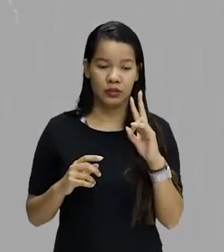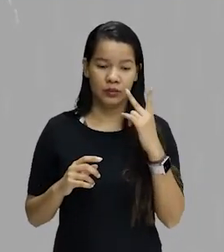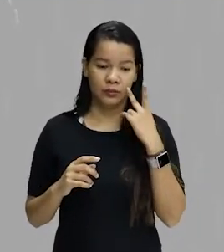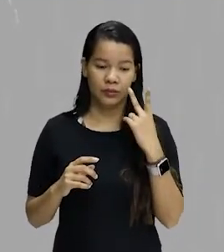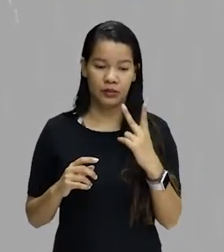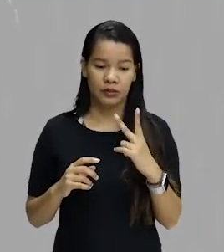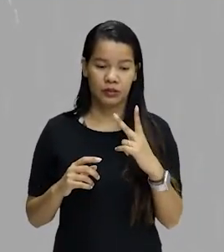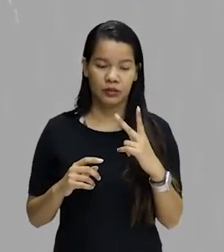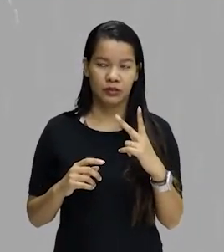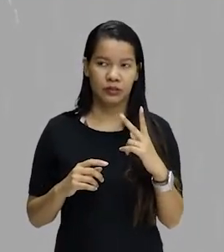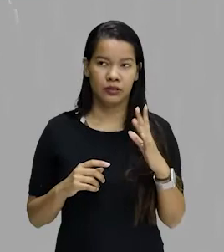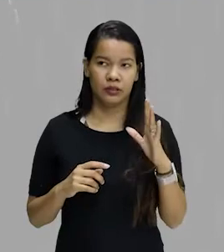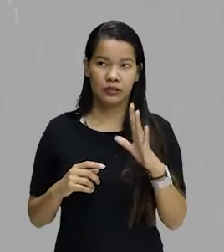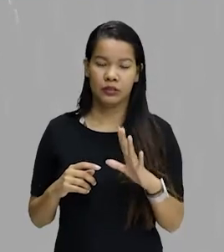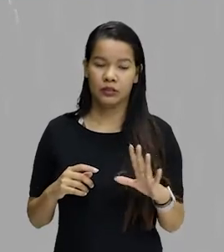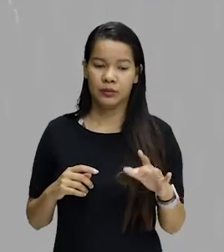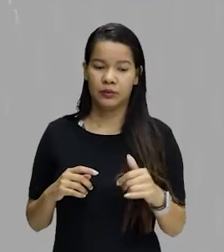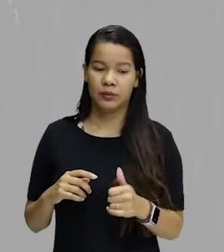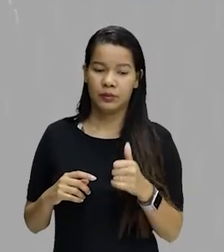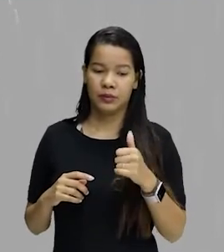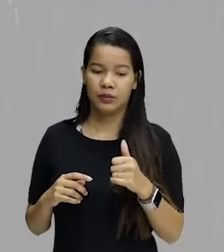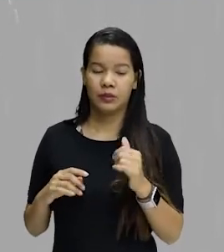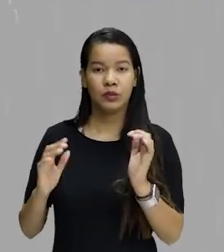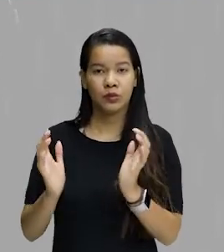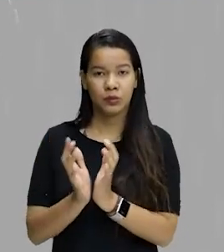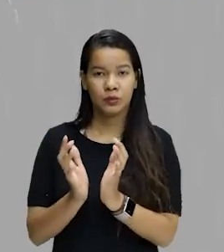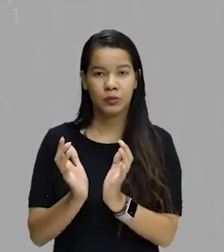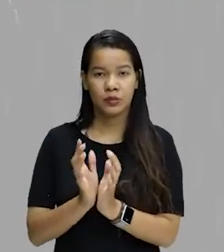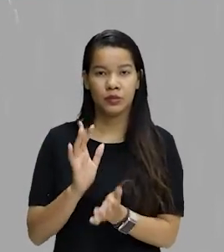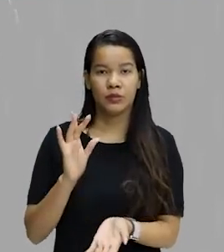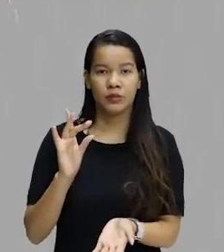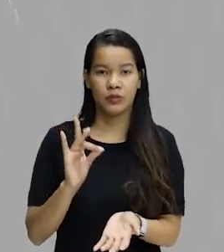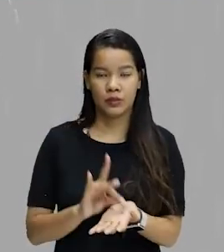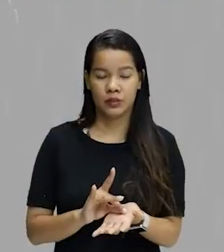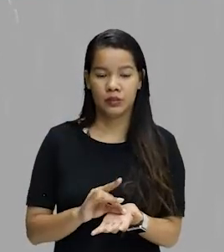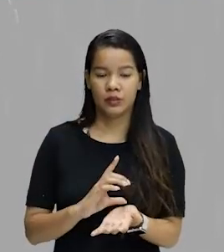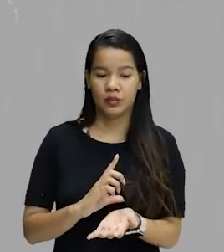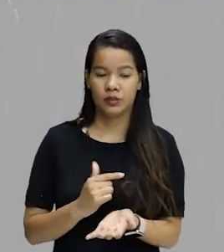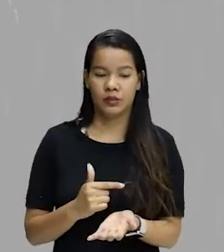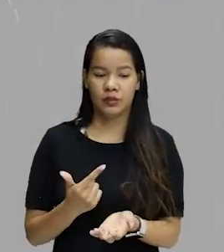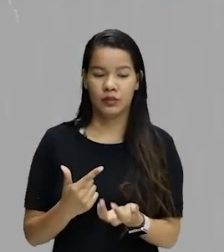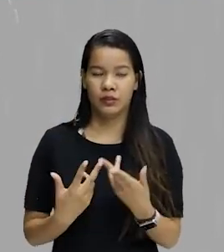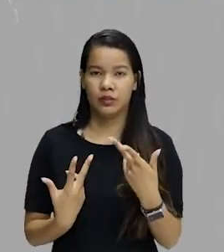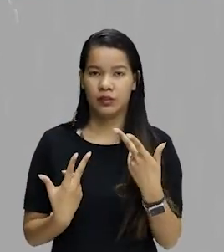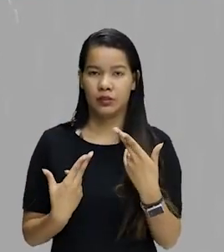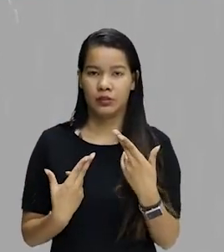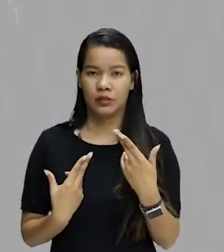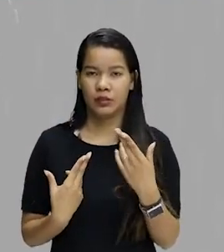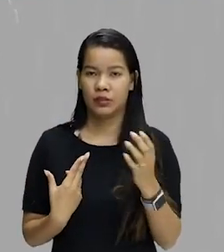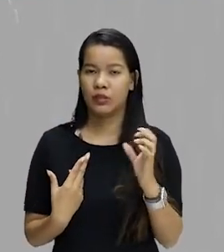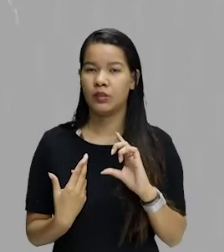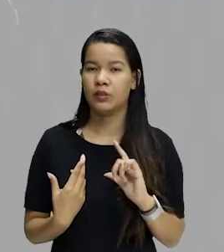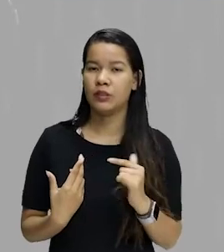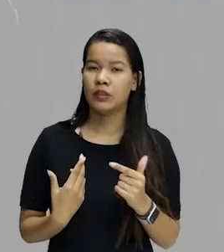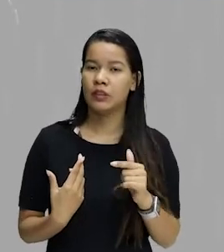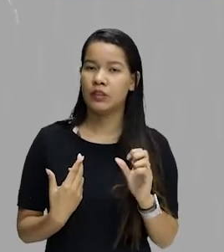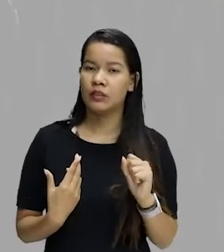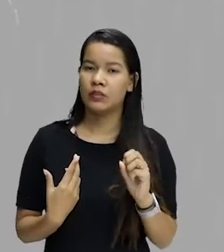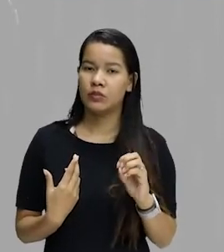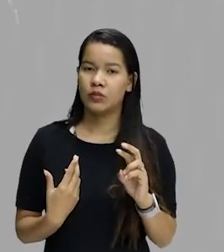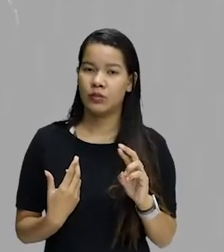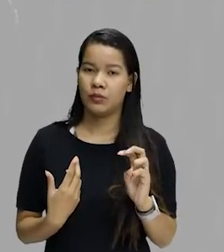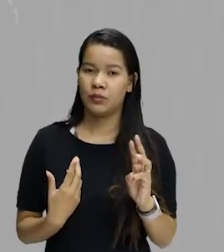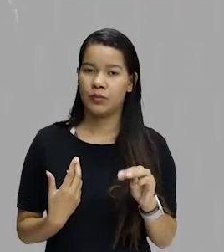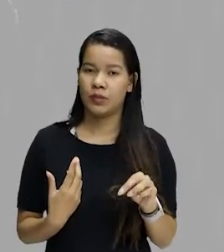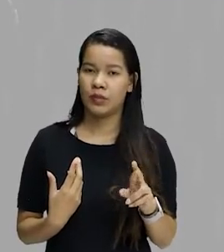para essa primeira dupla, realmente eu tenho ligantes iguais. Não tem isomeria geométrica.